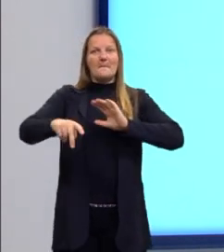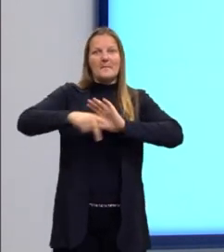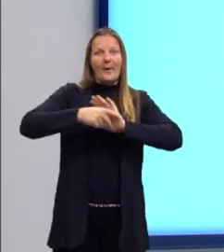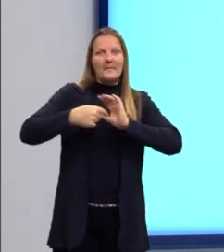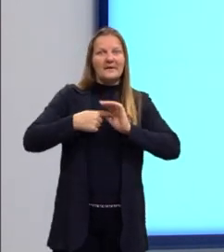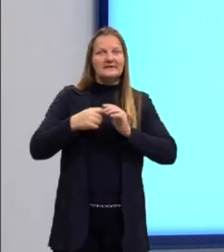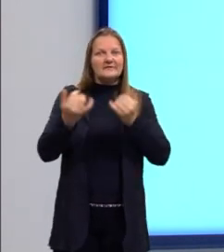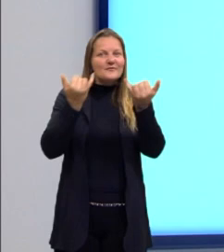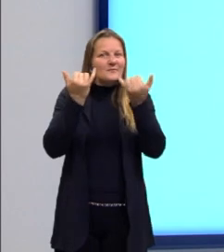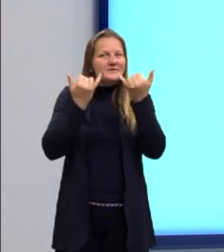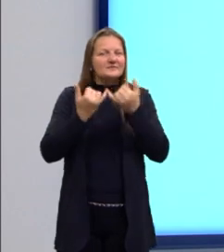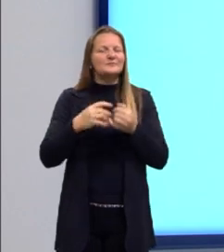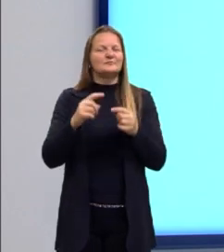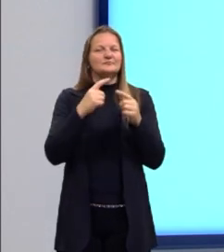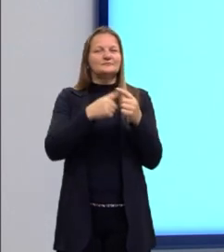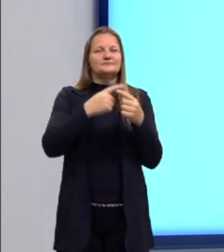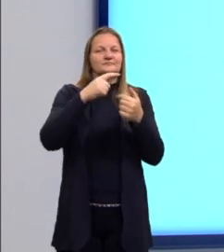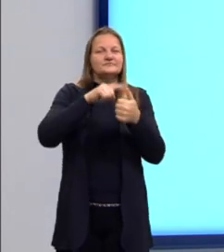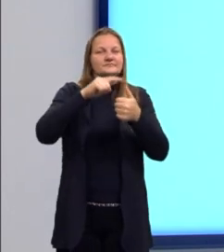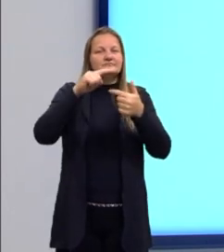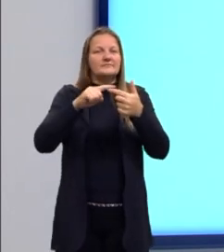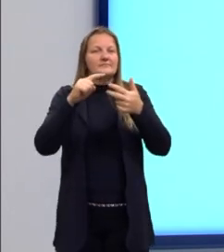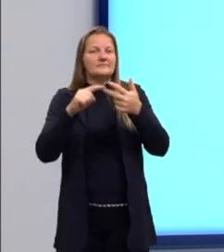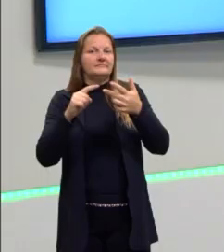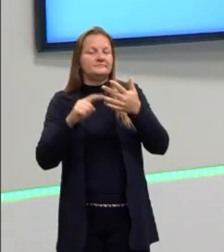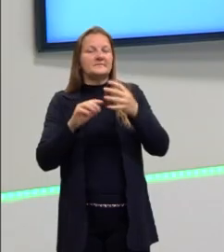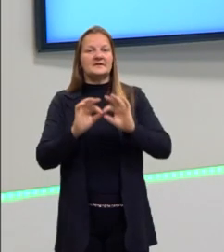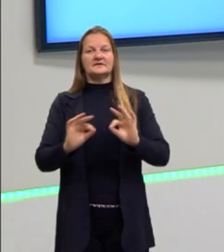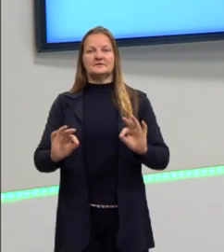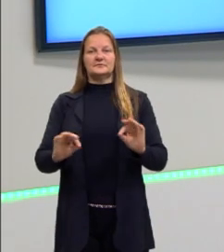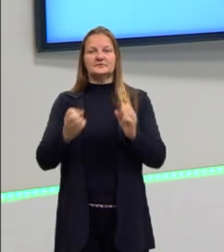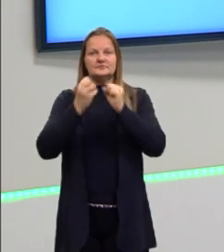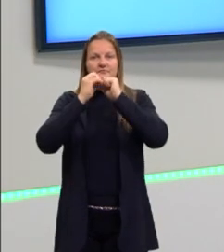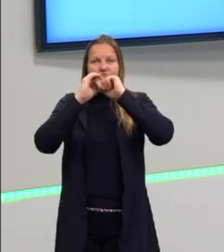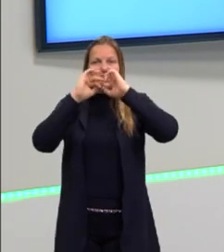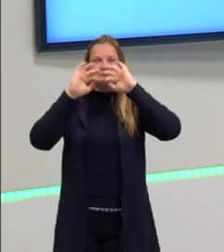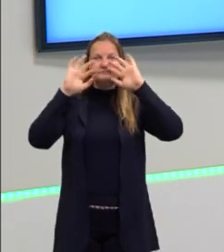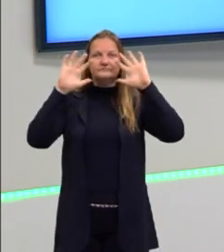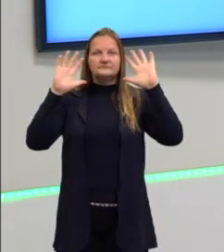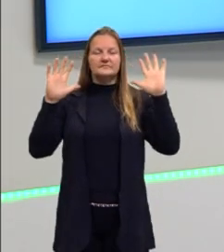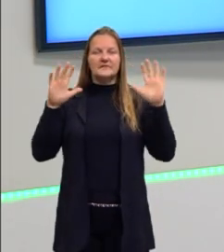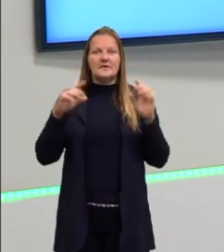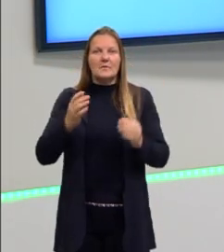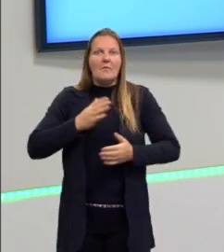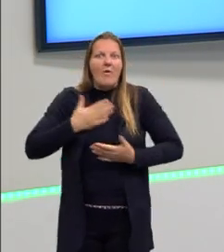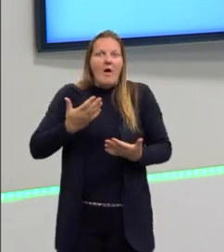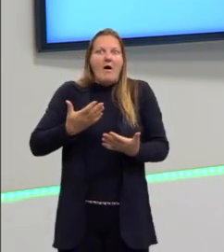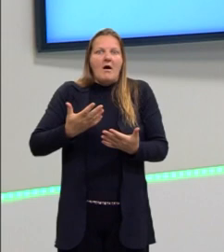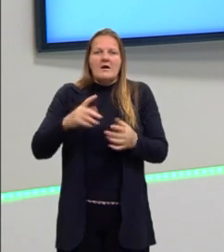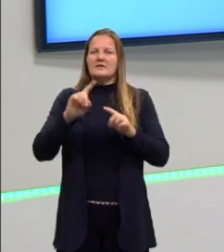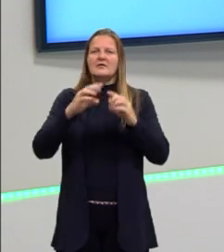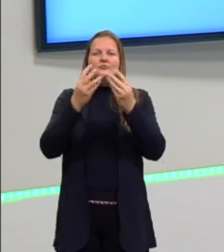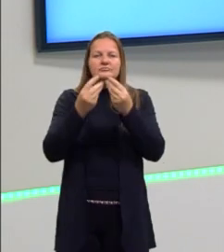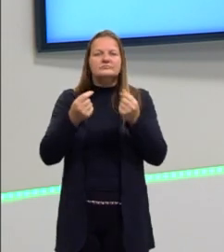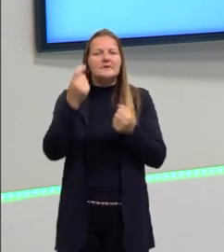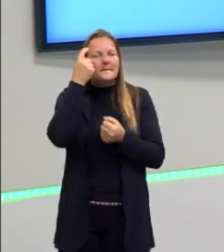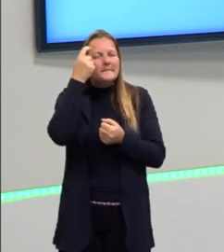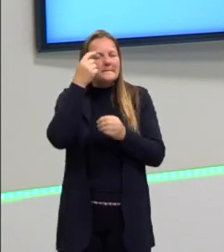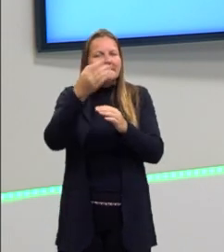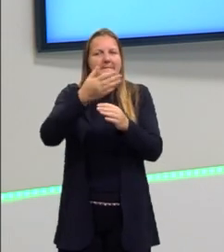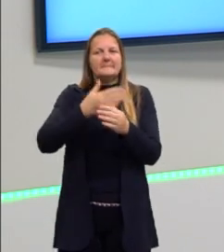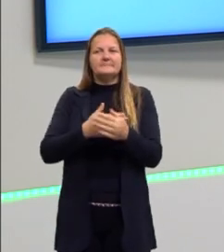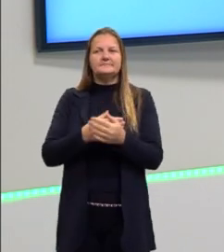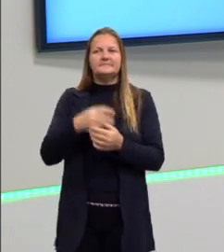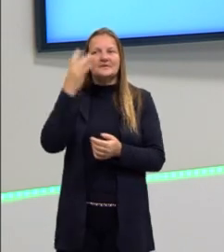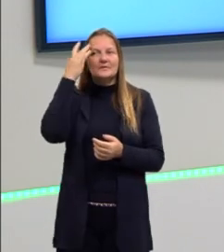de informações vai funcionar isso fica bastante simples Então o que poderia parecer assustador ué mas eu pensei que